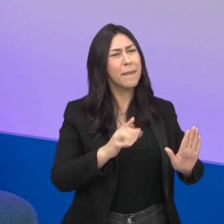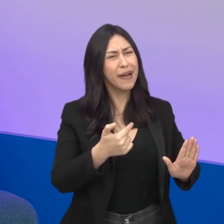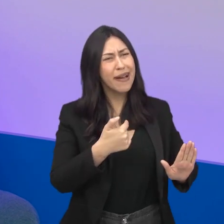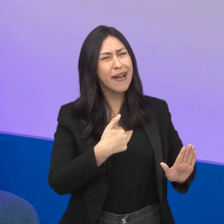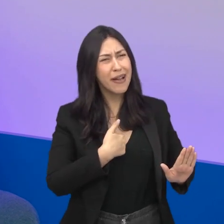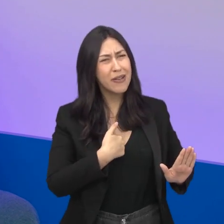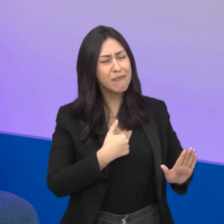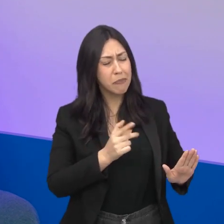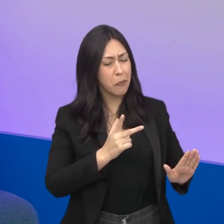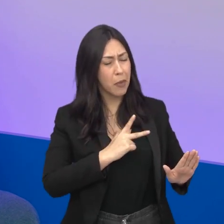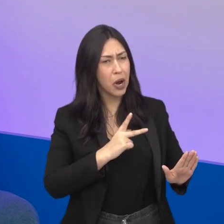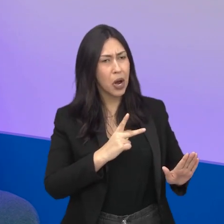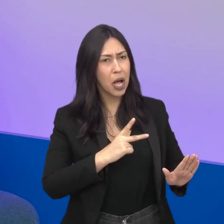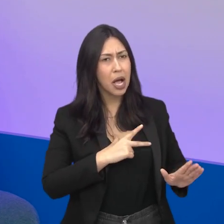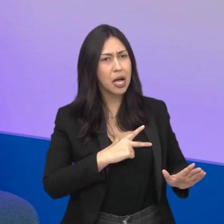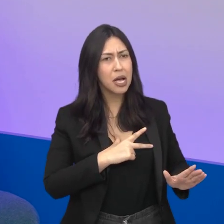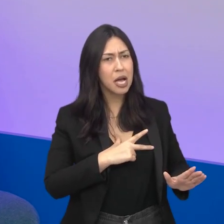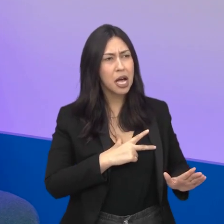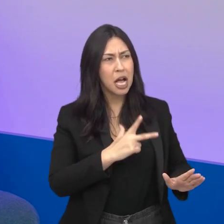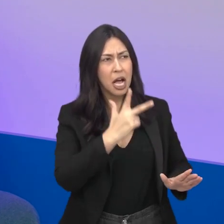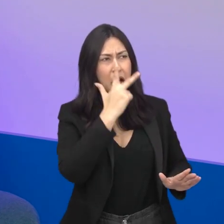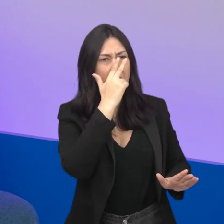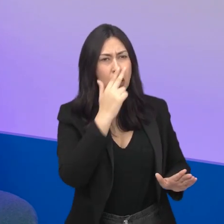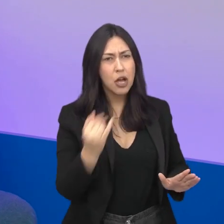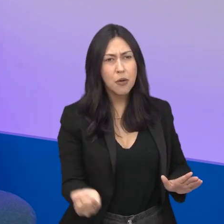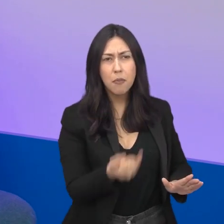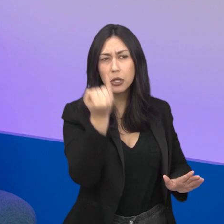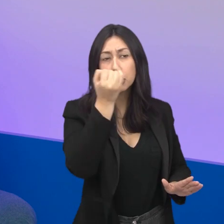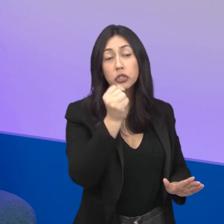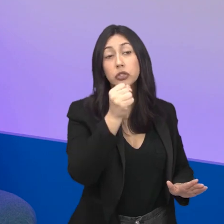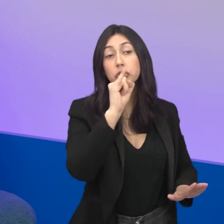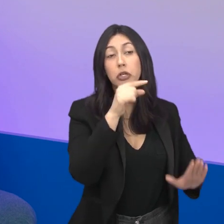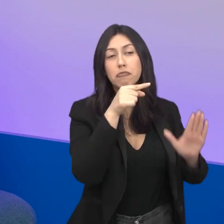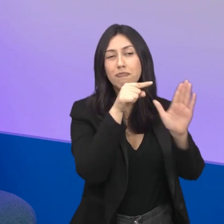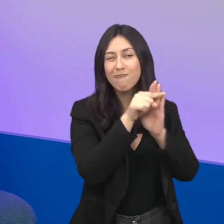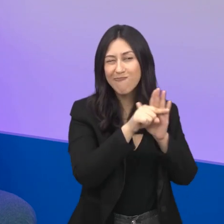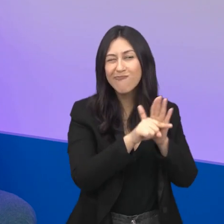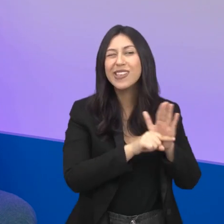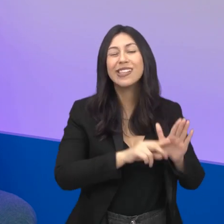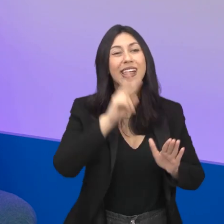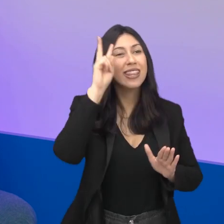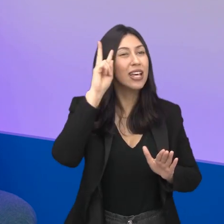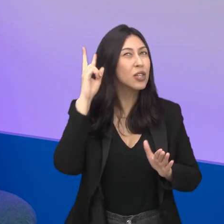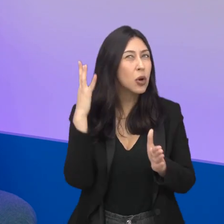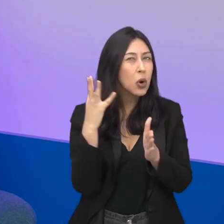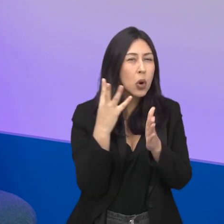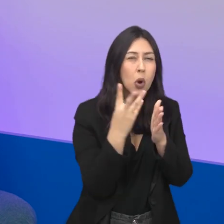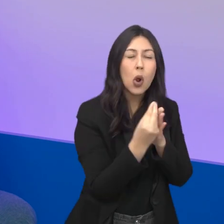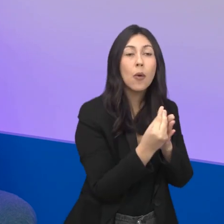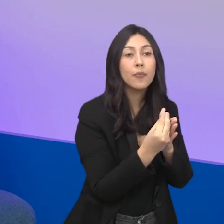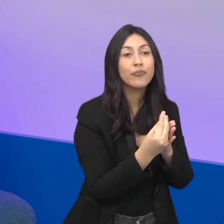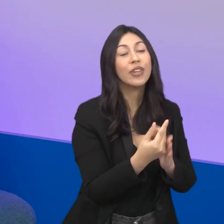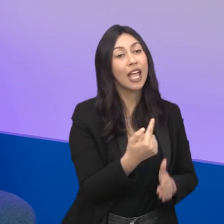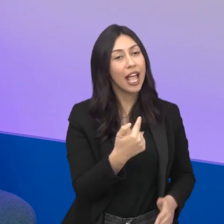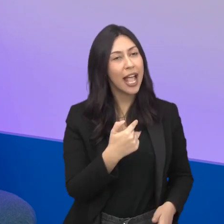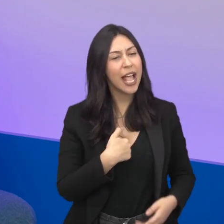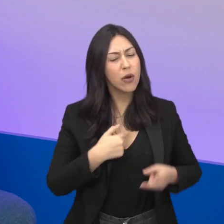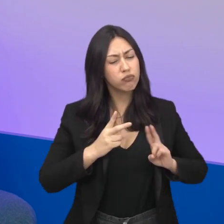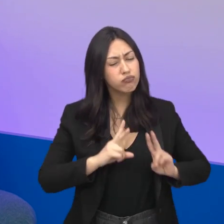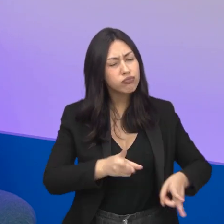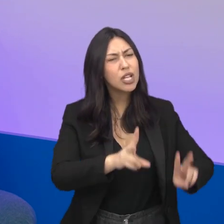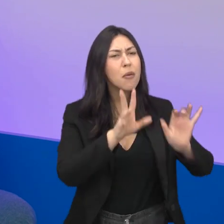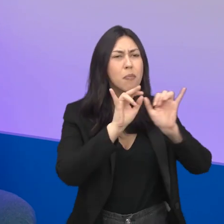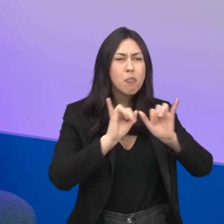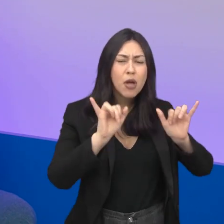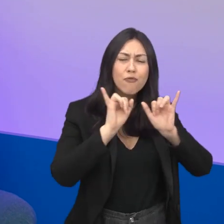que eu priorizo muito no meu mandato, e se eu acho que se puxar nos anais aqui da casa nessa legislatura, um dos vereadores